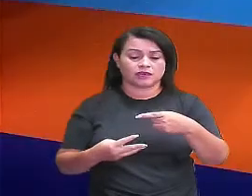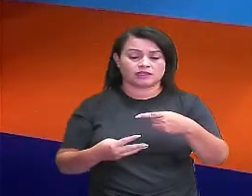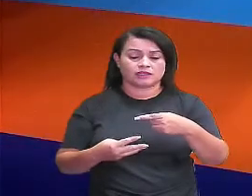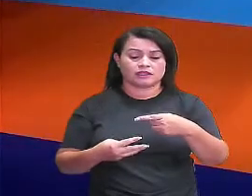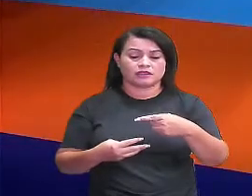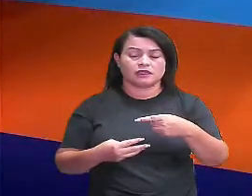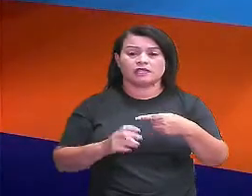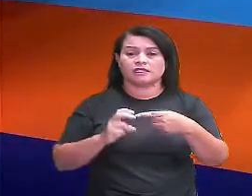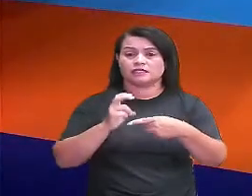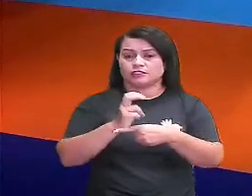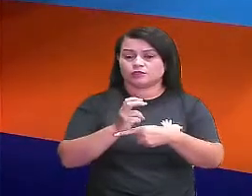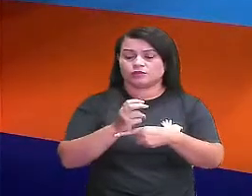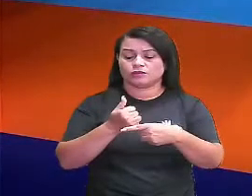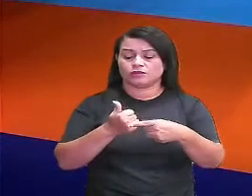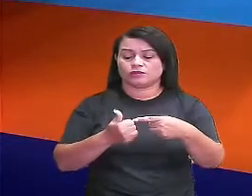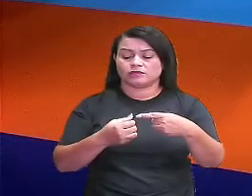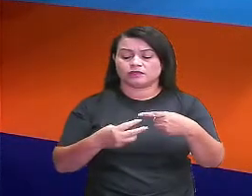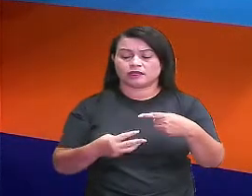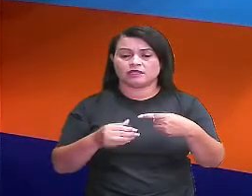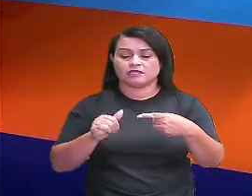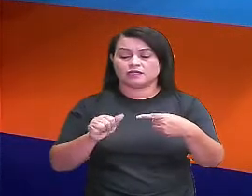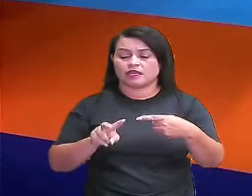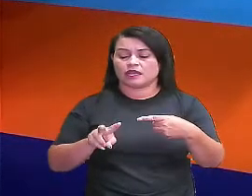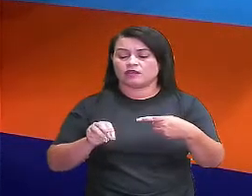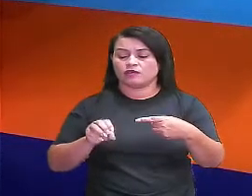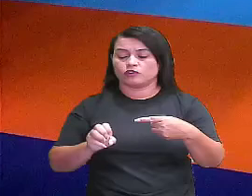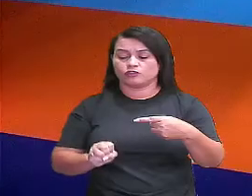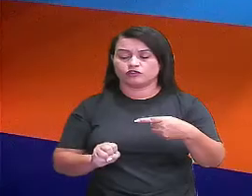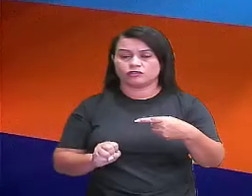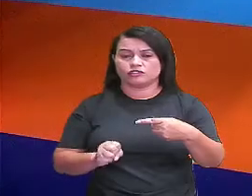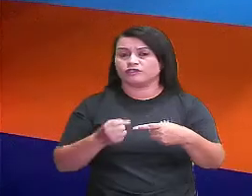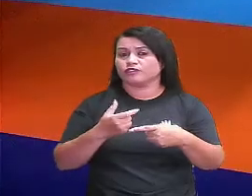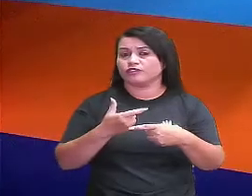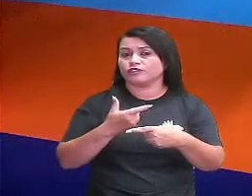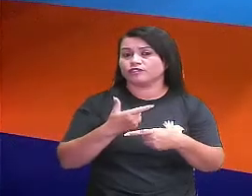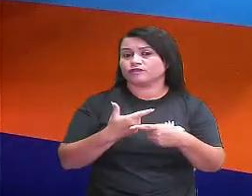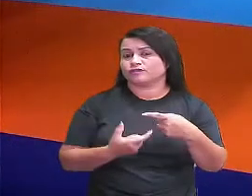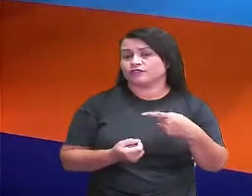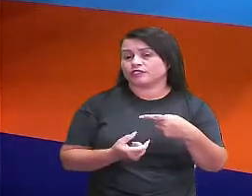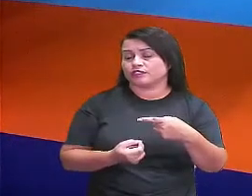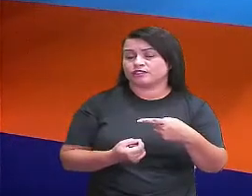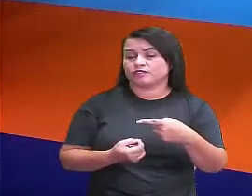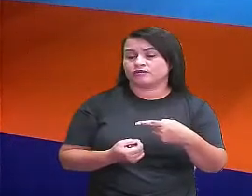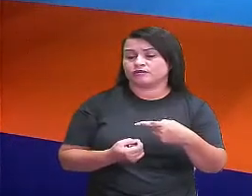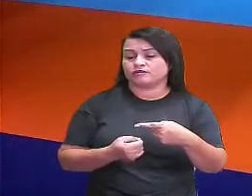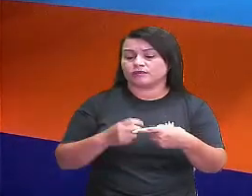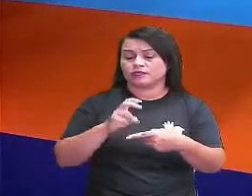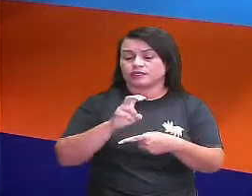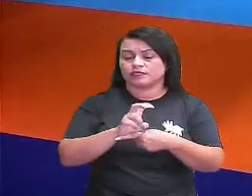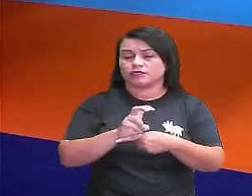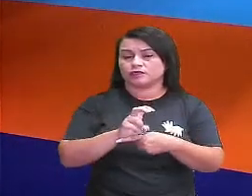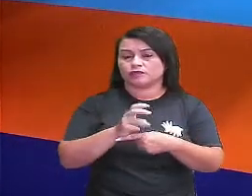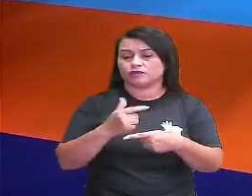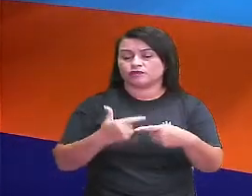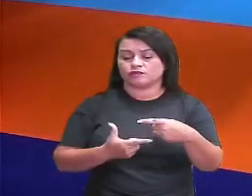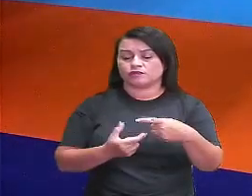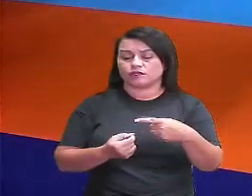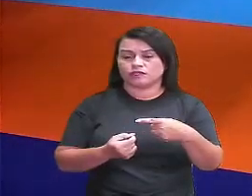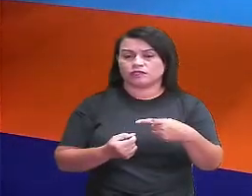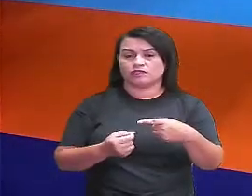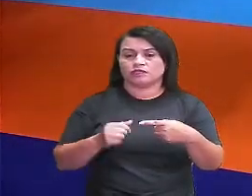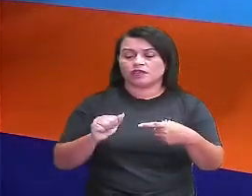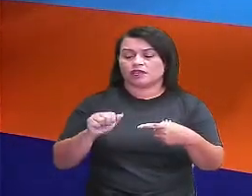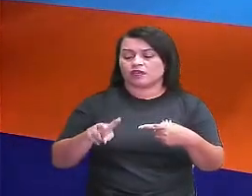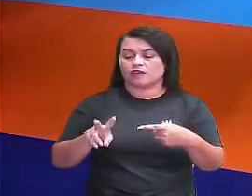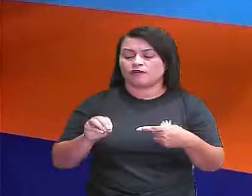5 trezeavos. Se fosse 20 no lugar do 12, 5 vinteavos.